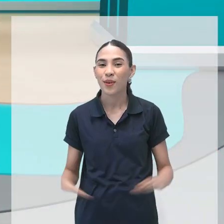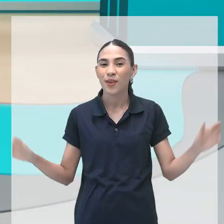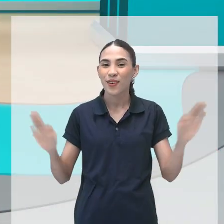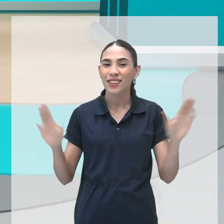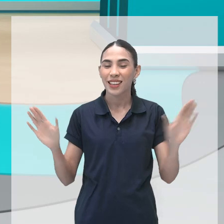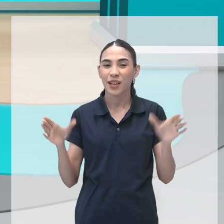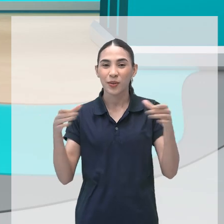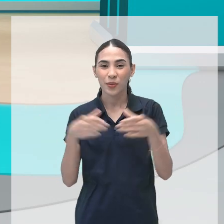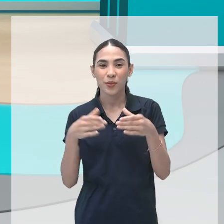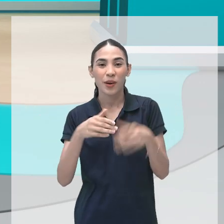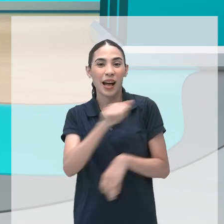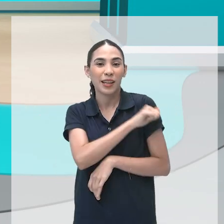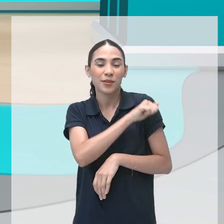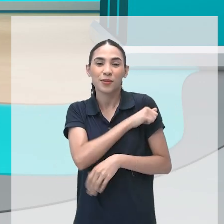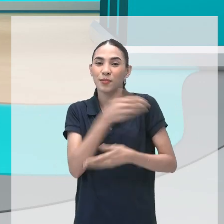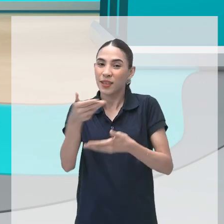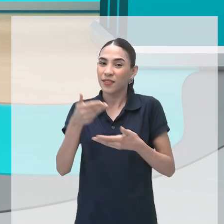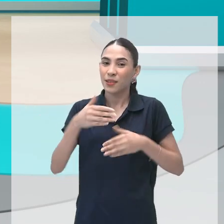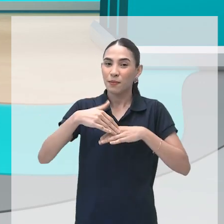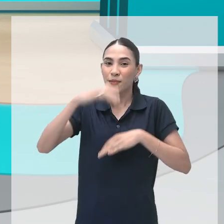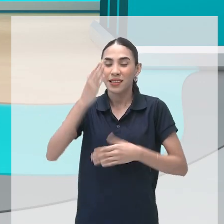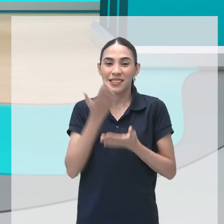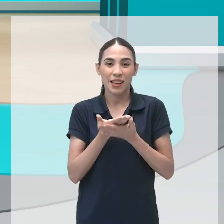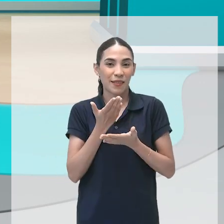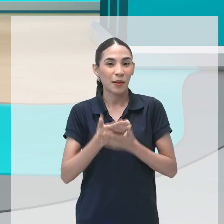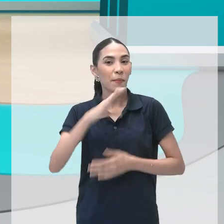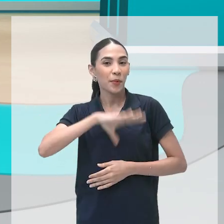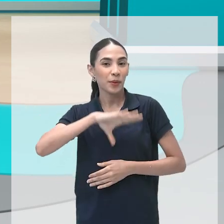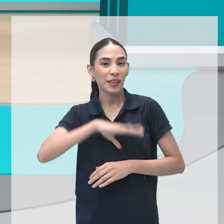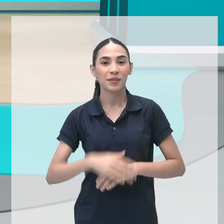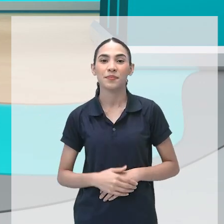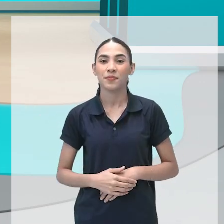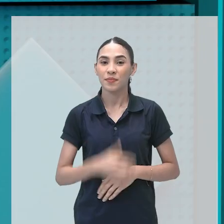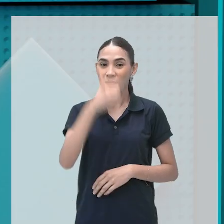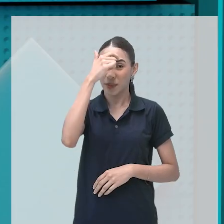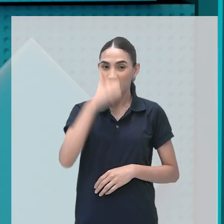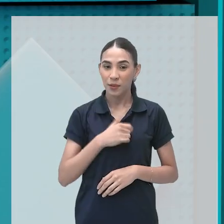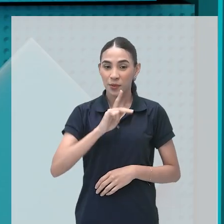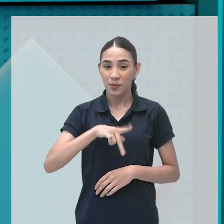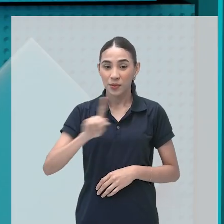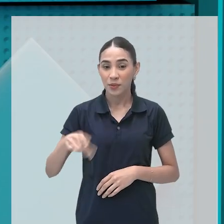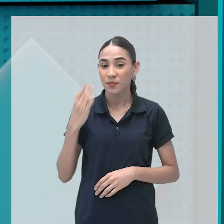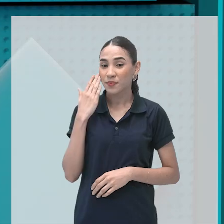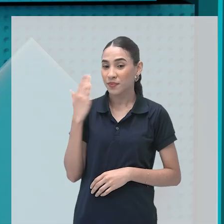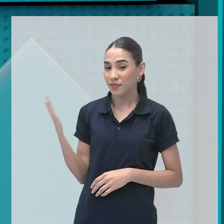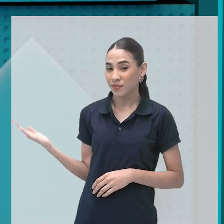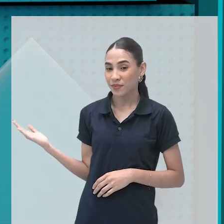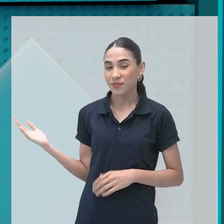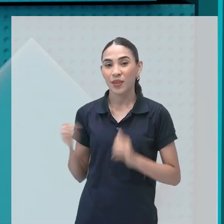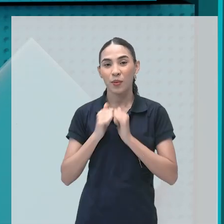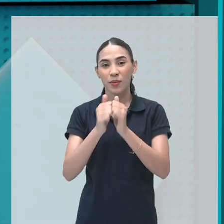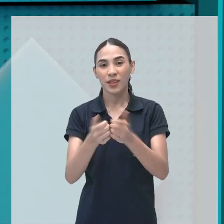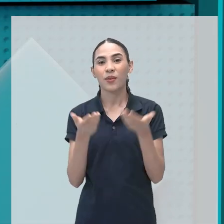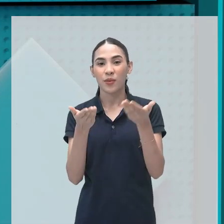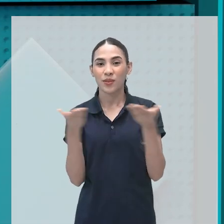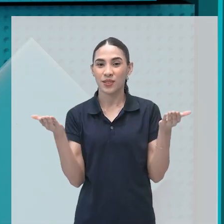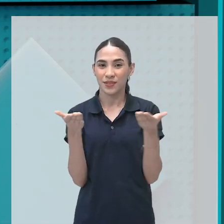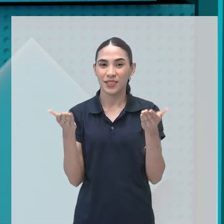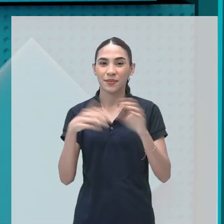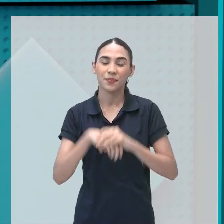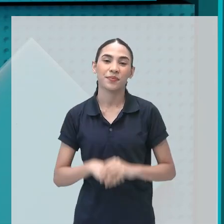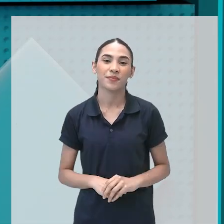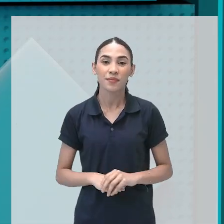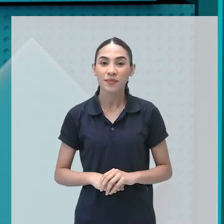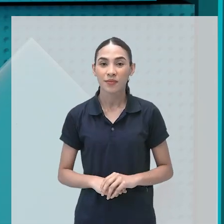Olá, turmas! Bem-vindos a mais uma aula de língua portuguesa. Eu sou o professor Denilson e vou acompanhar vocês